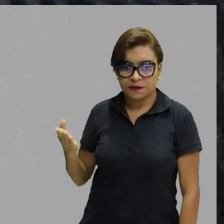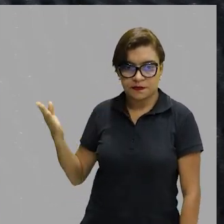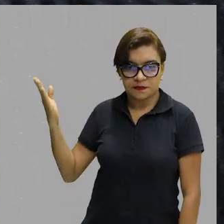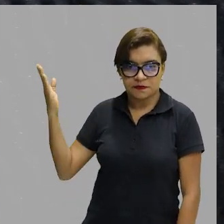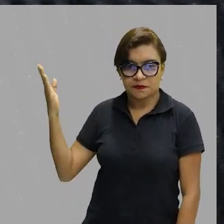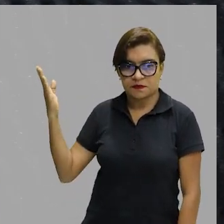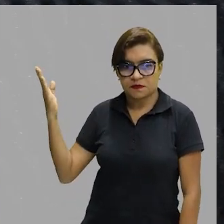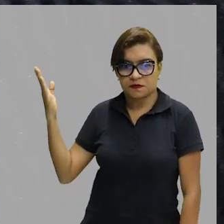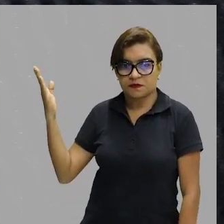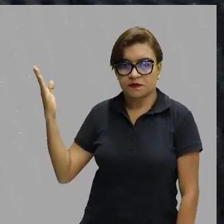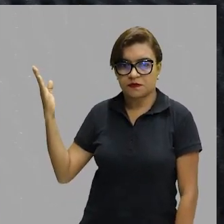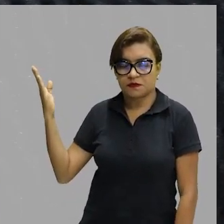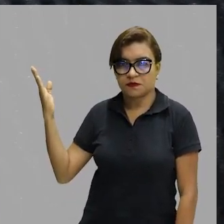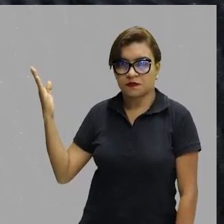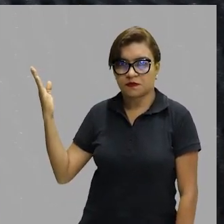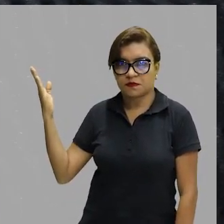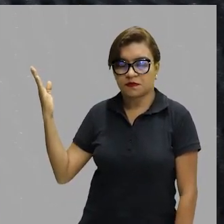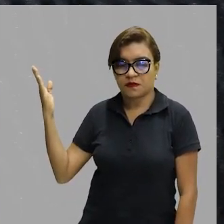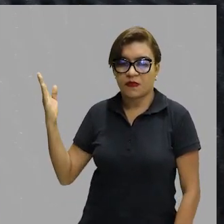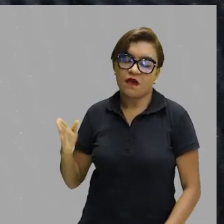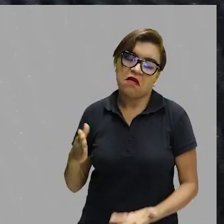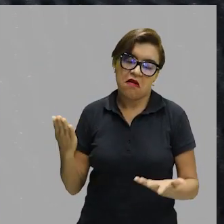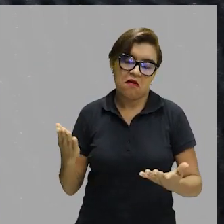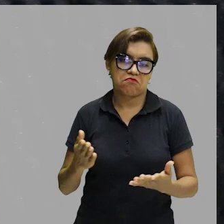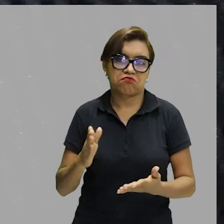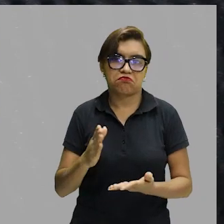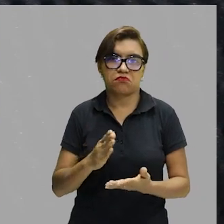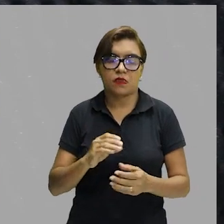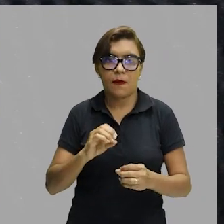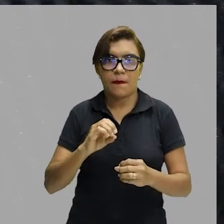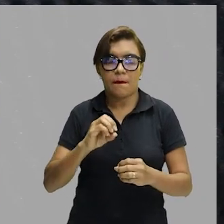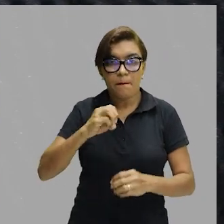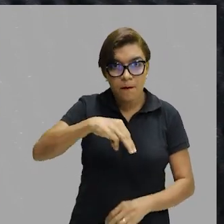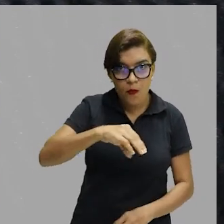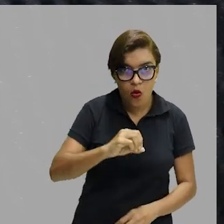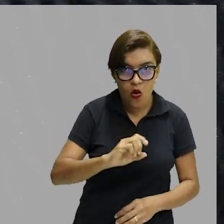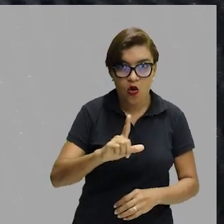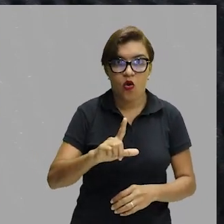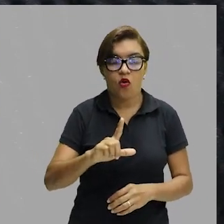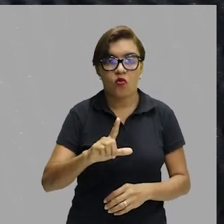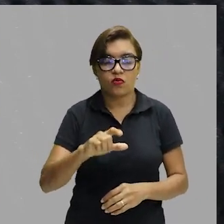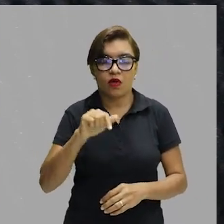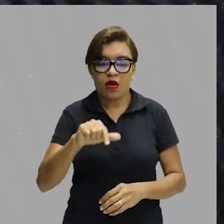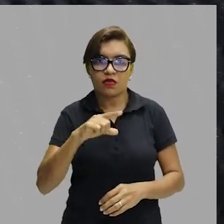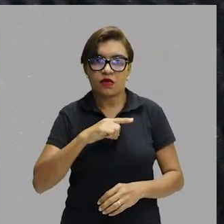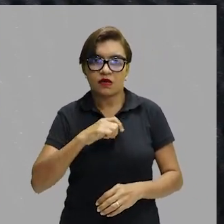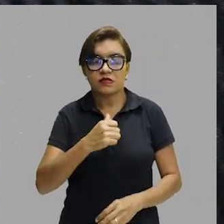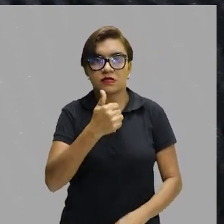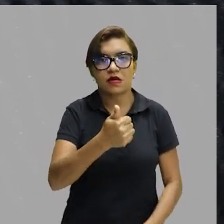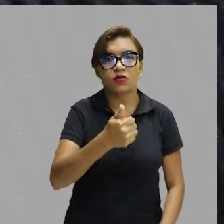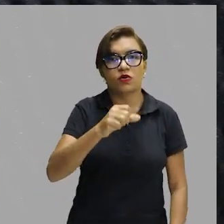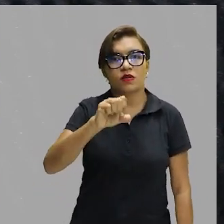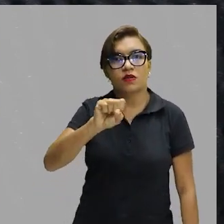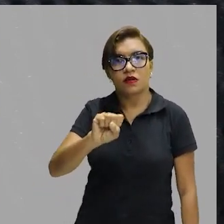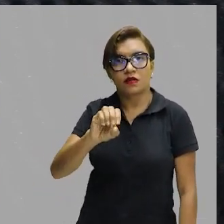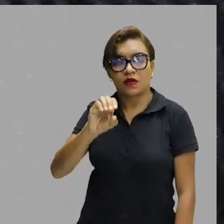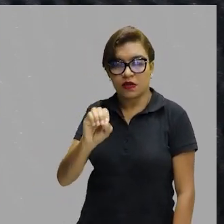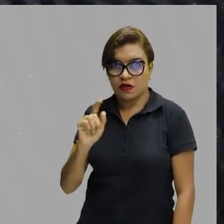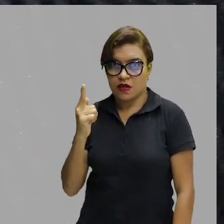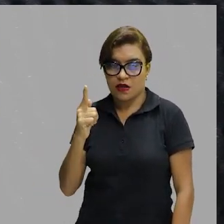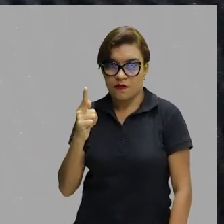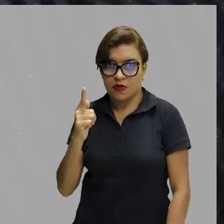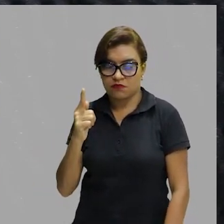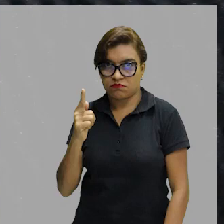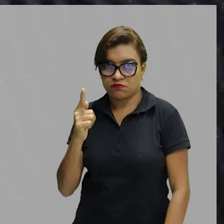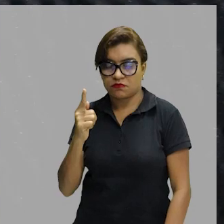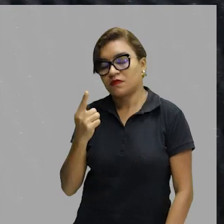né, ele nos deu que vale 180 gramas por mol. Se não tivéssemos esse valor, essa informação, a